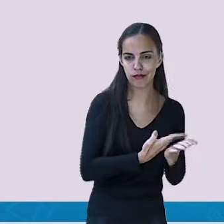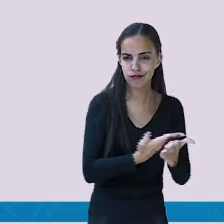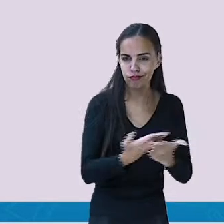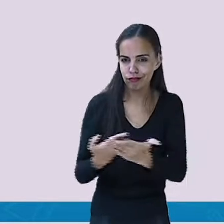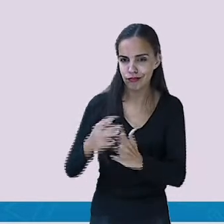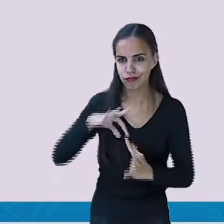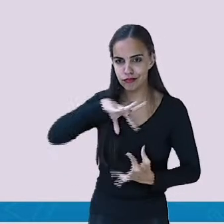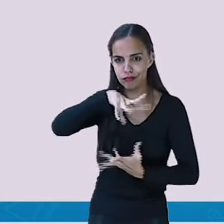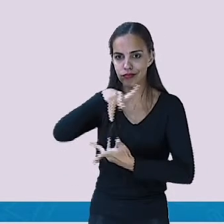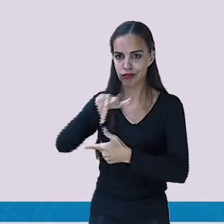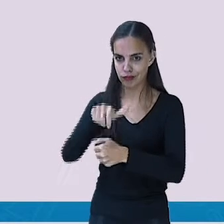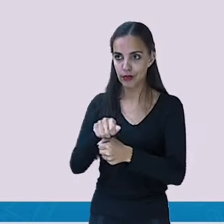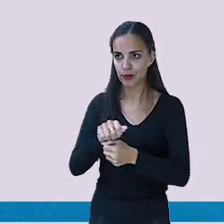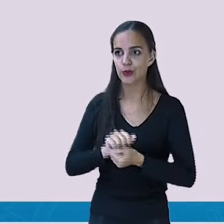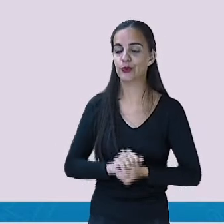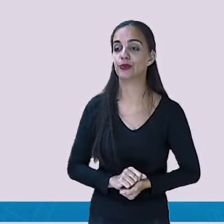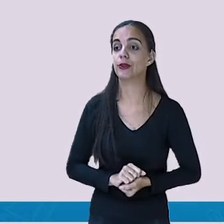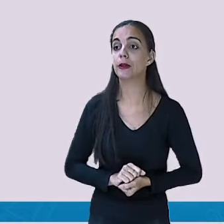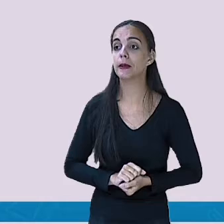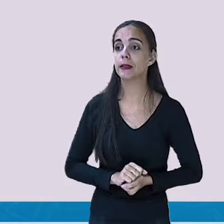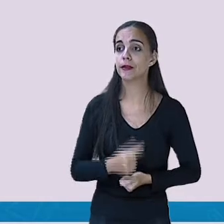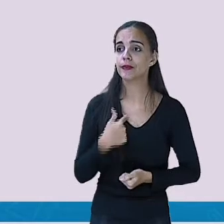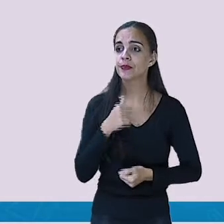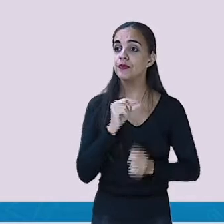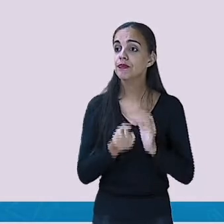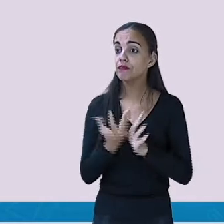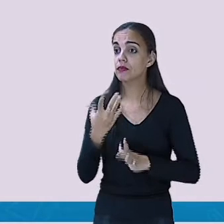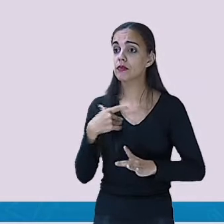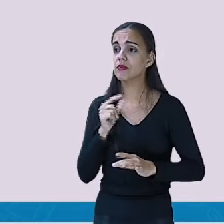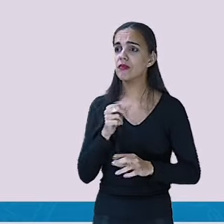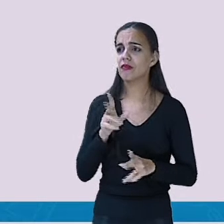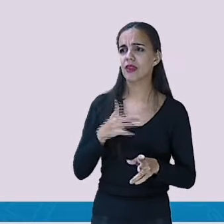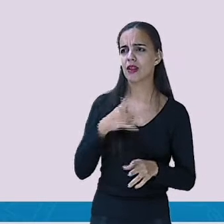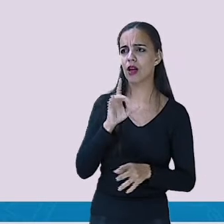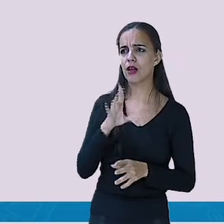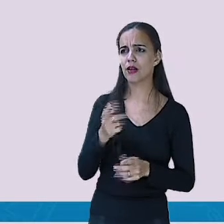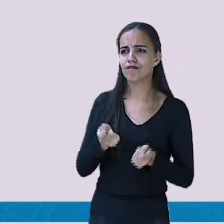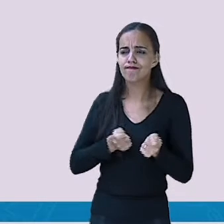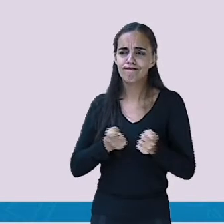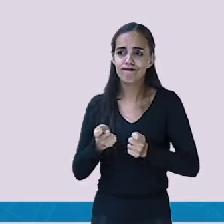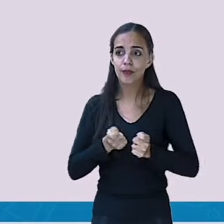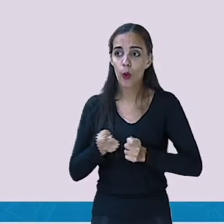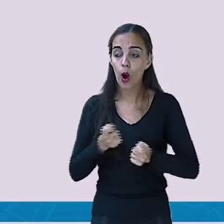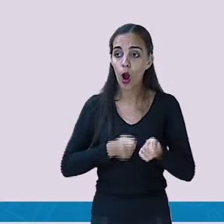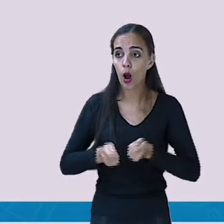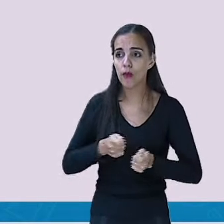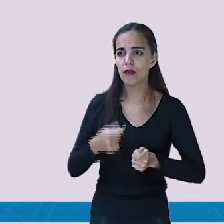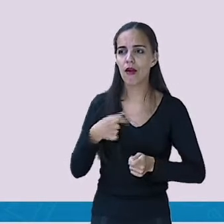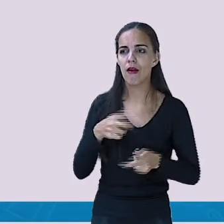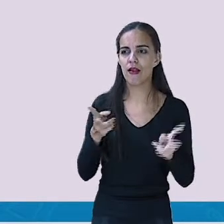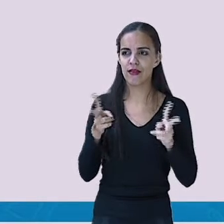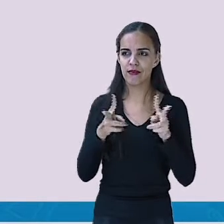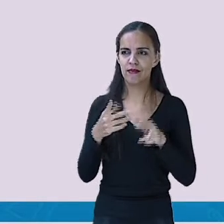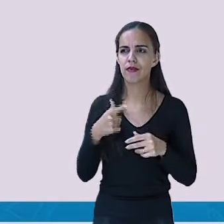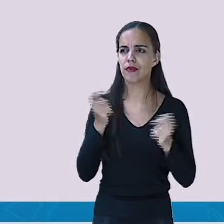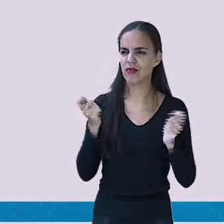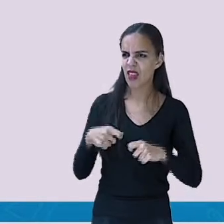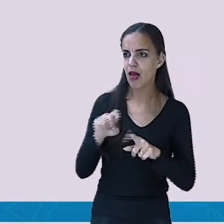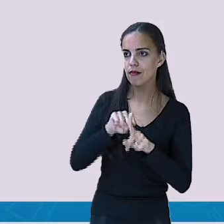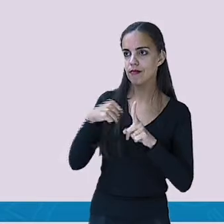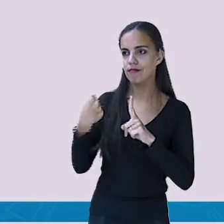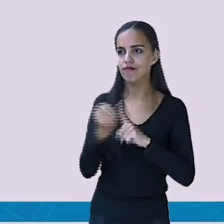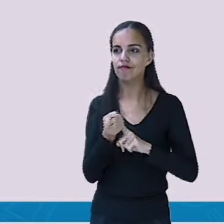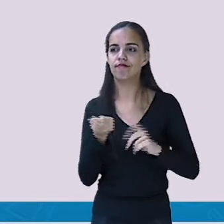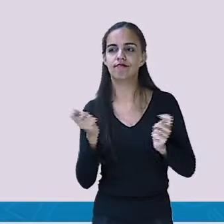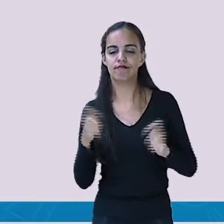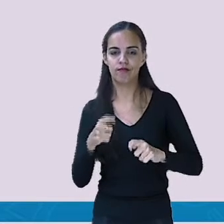economicamente viáveis, socialmente justas e culturalmente diversas. Então,